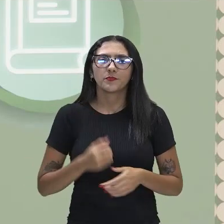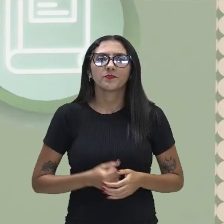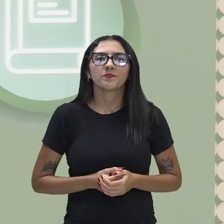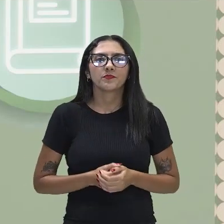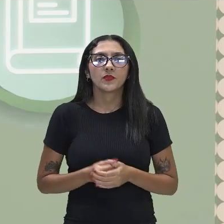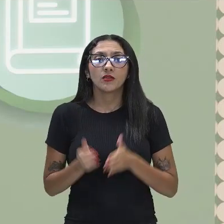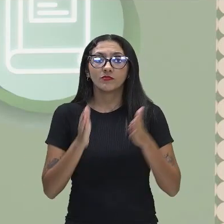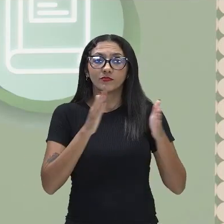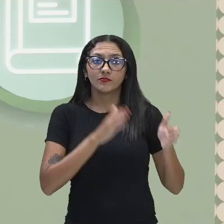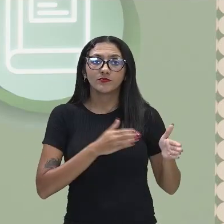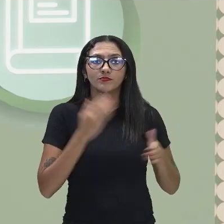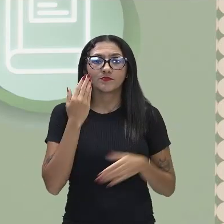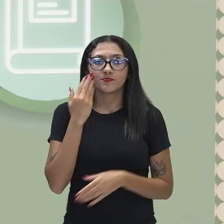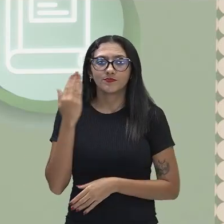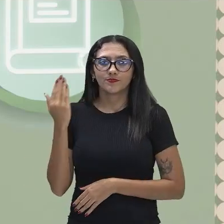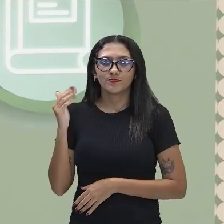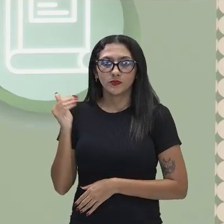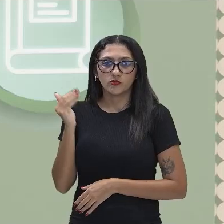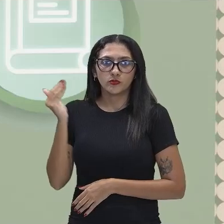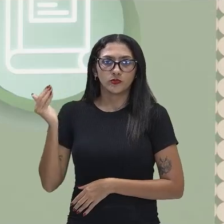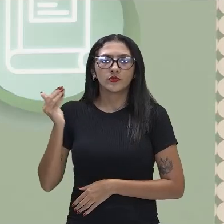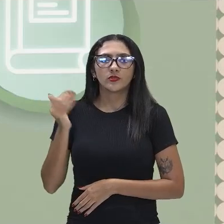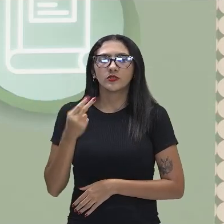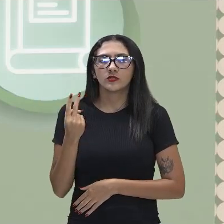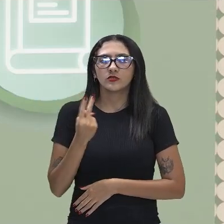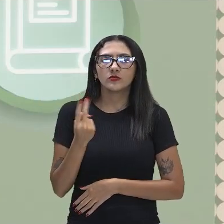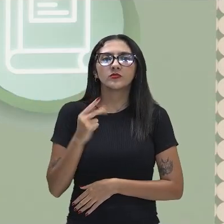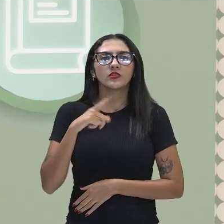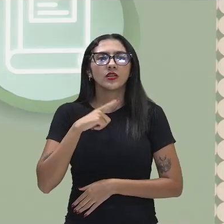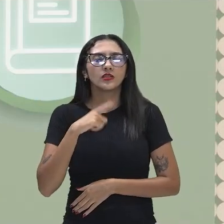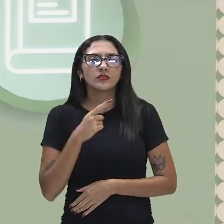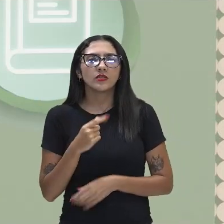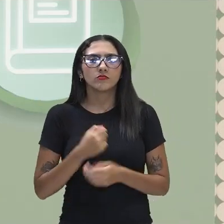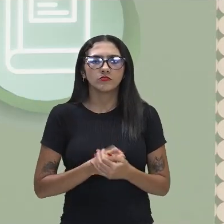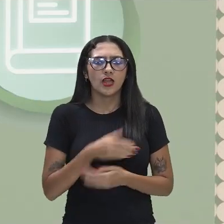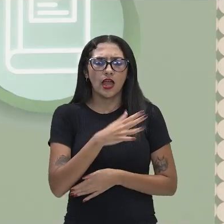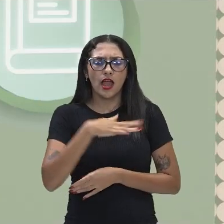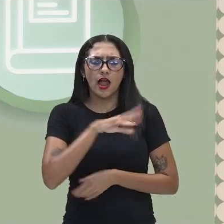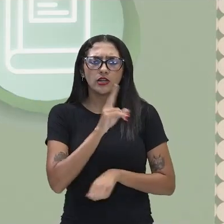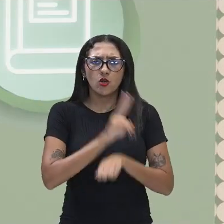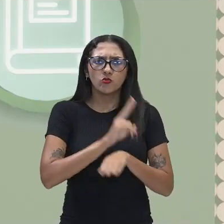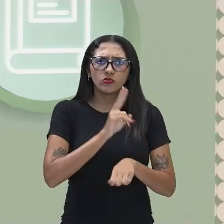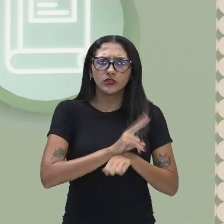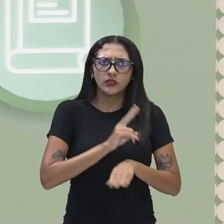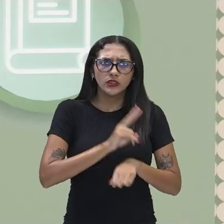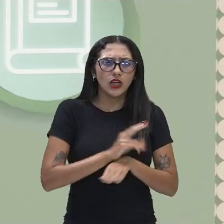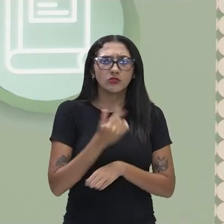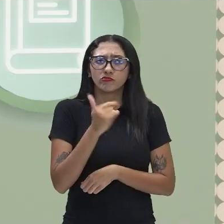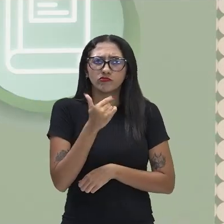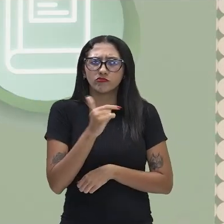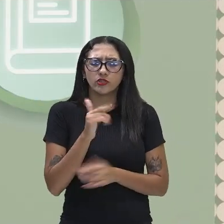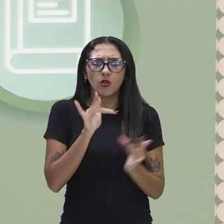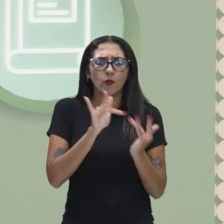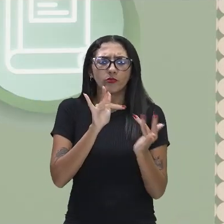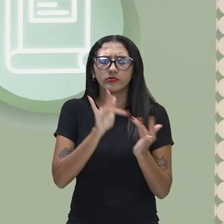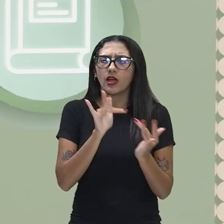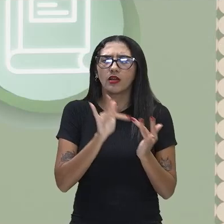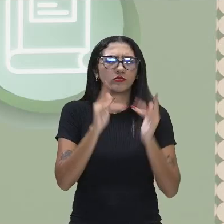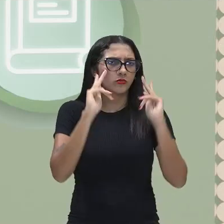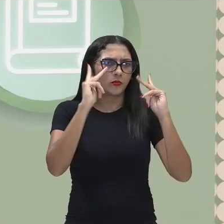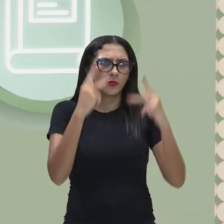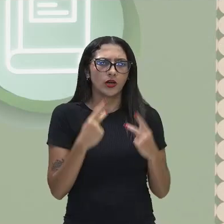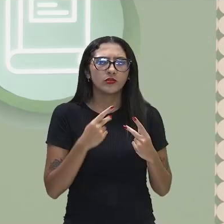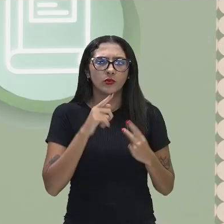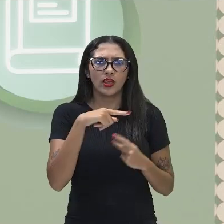temos ambientes que são completamente preservados. Essa é a diferença. Na preservação, é